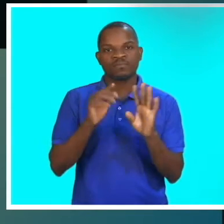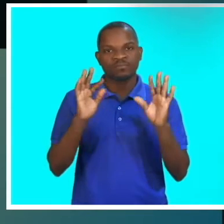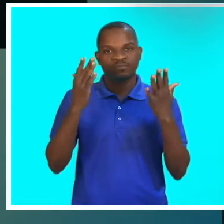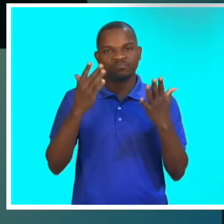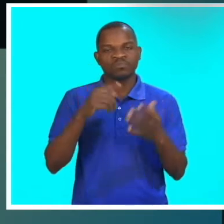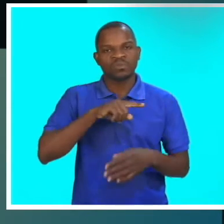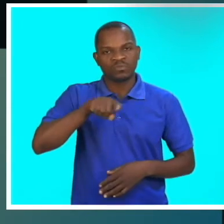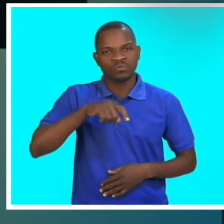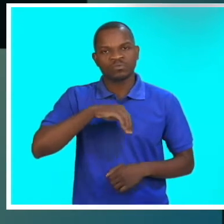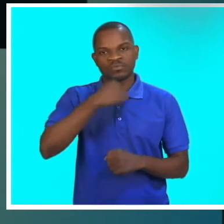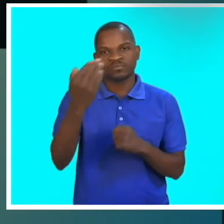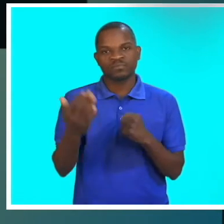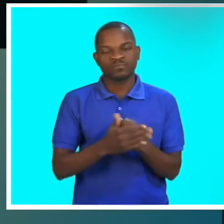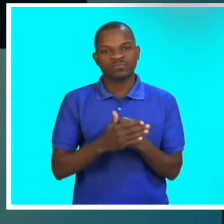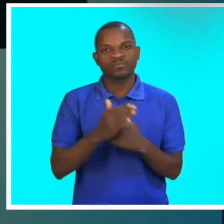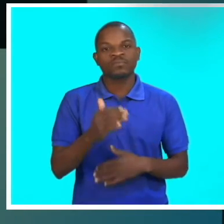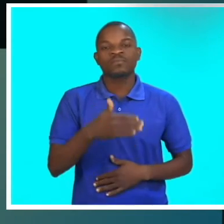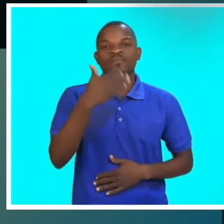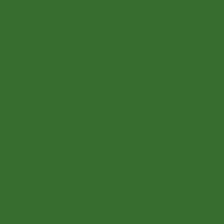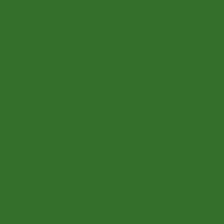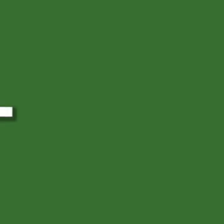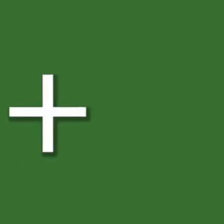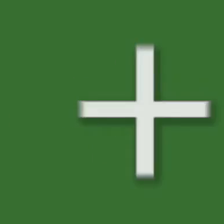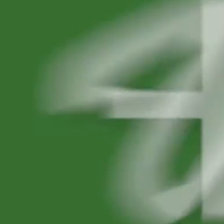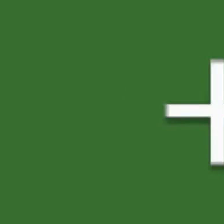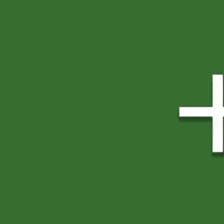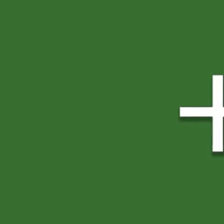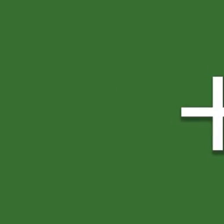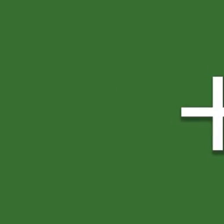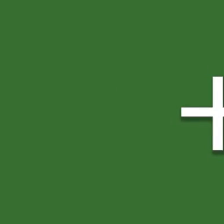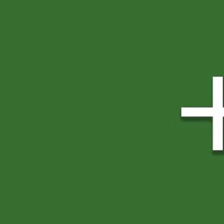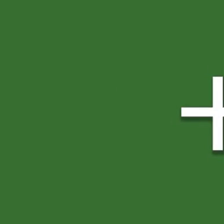voltamos daqui a sete dias. Música